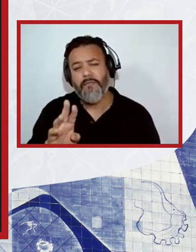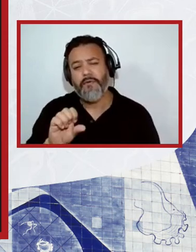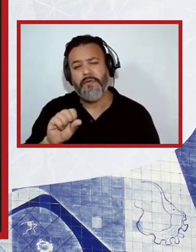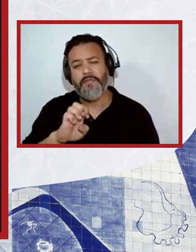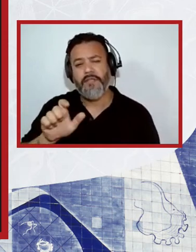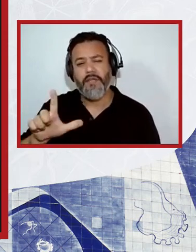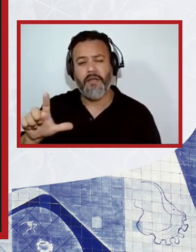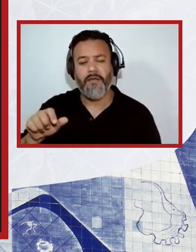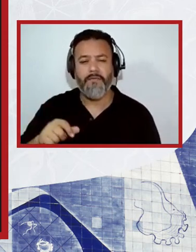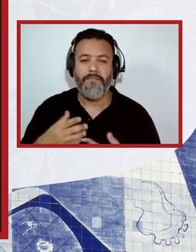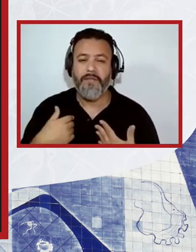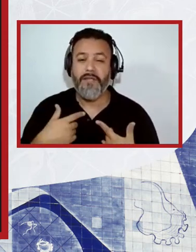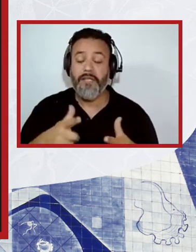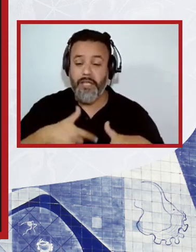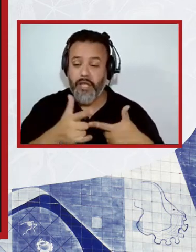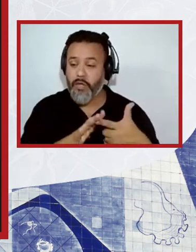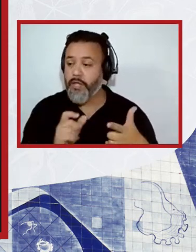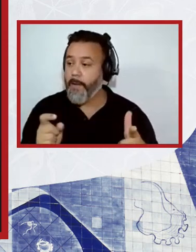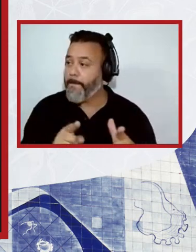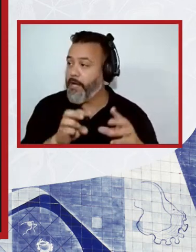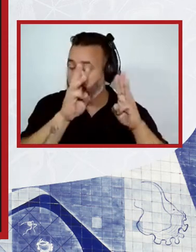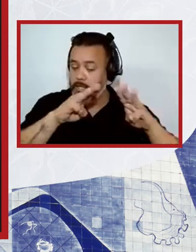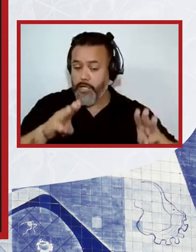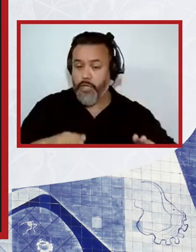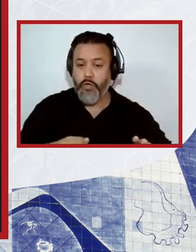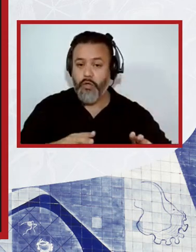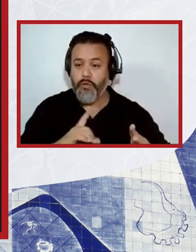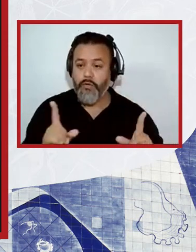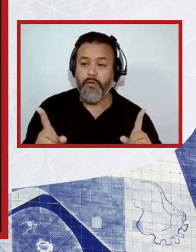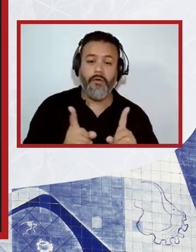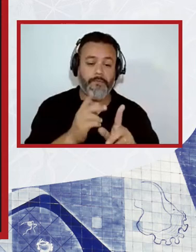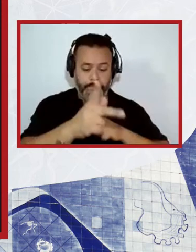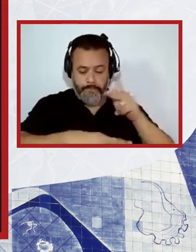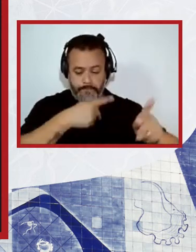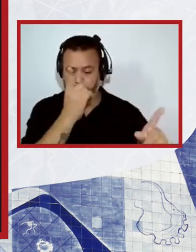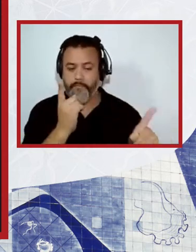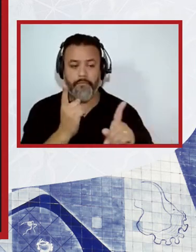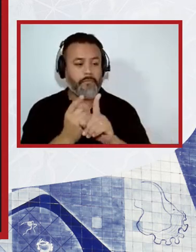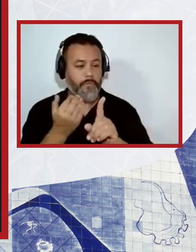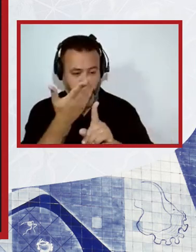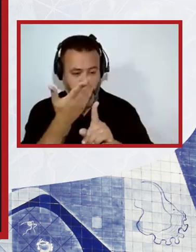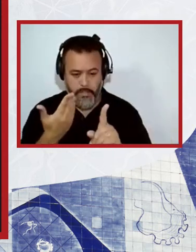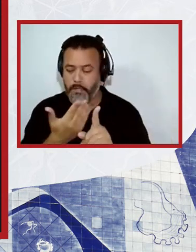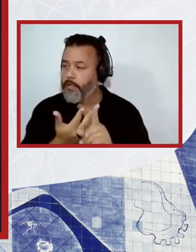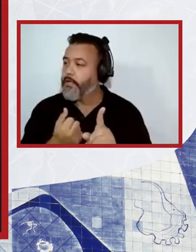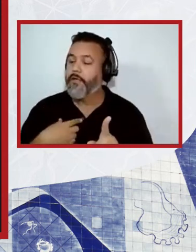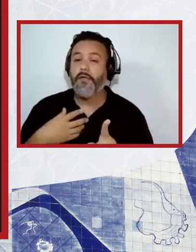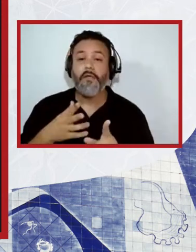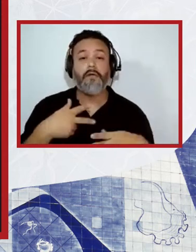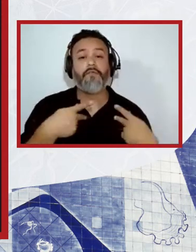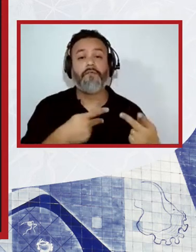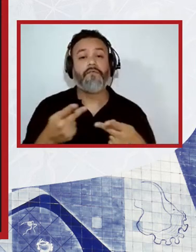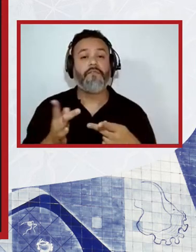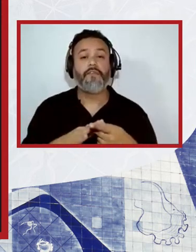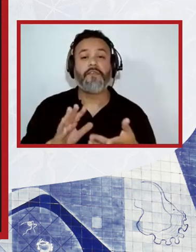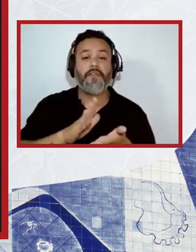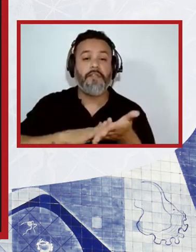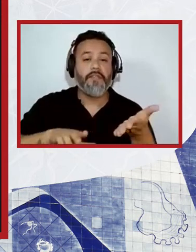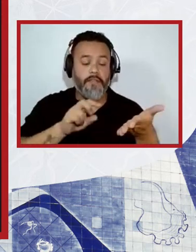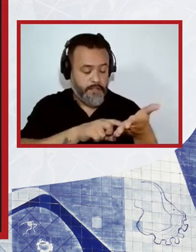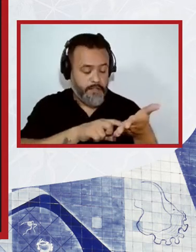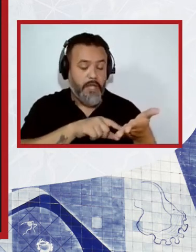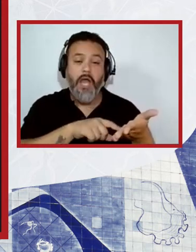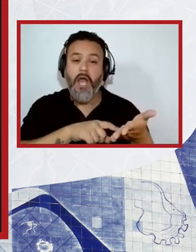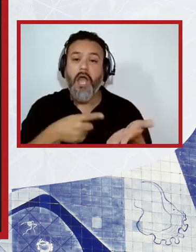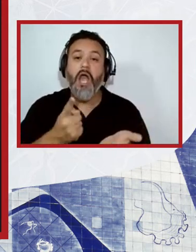a recepção de público, seja público inscrito, visitas agendadas, priorizamos principalmente as